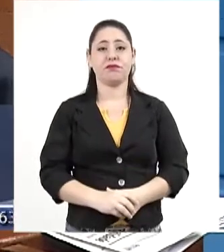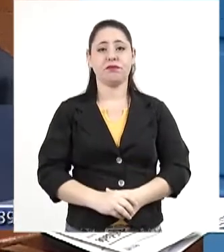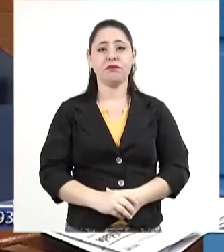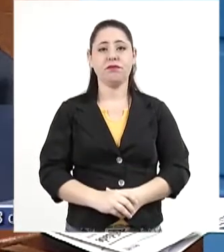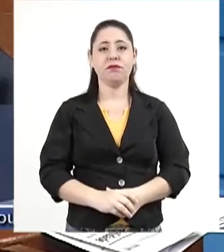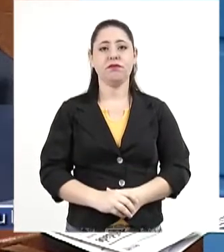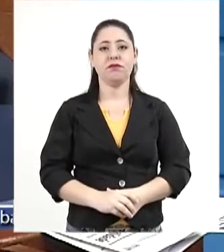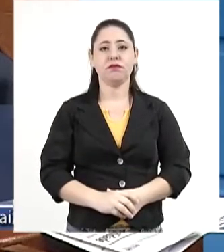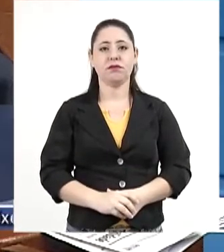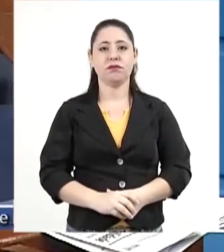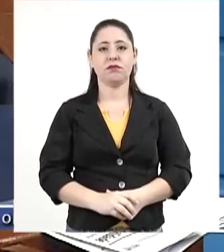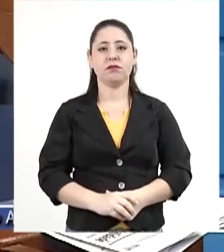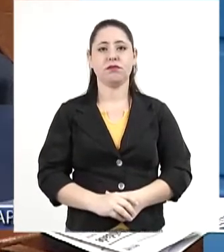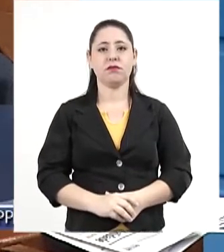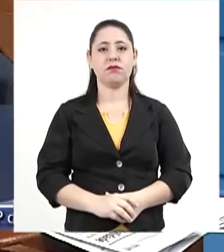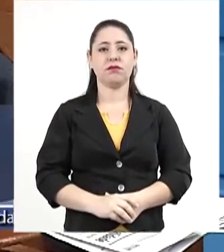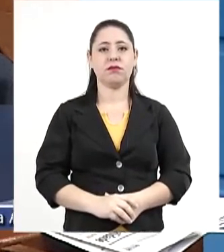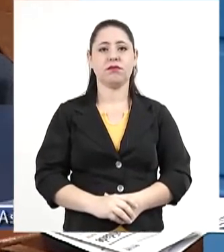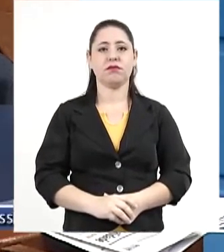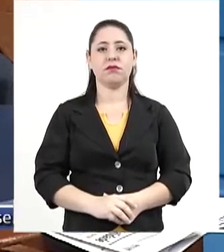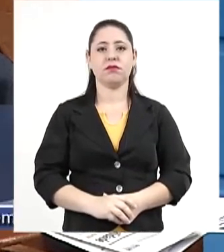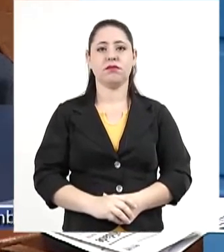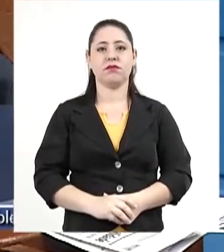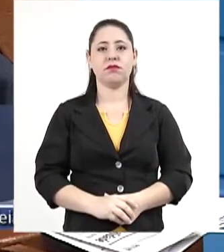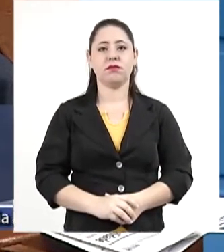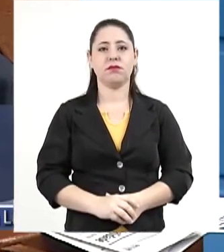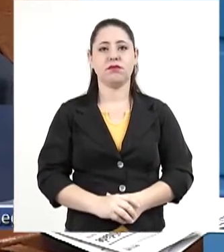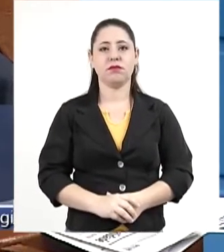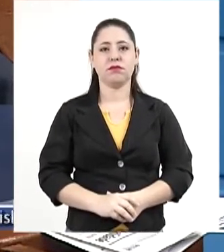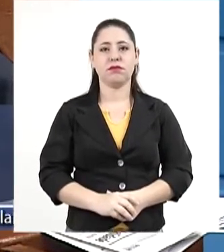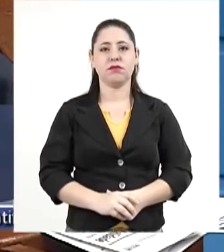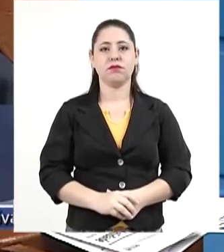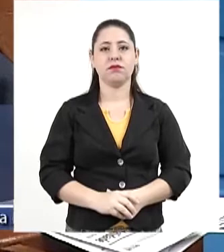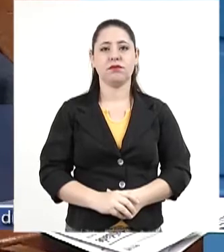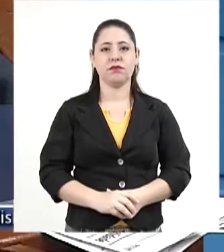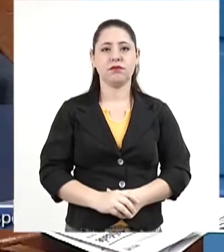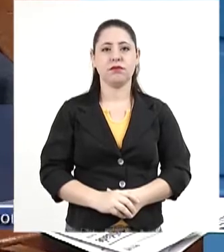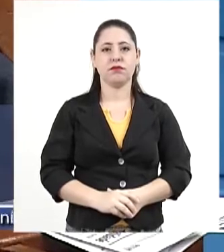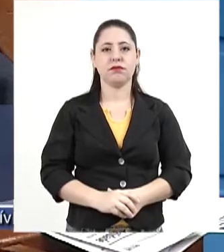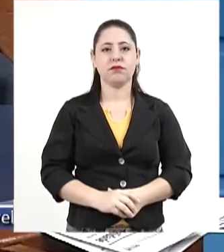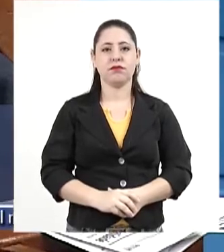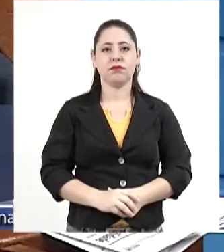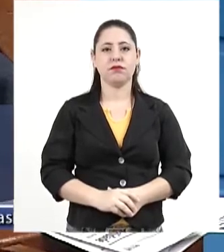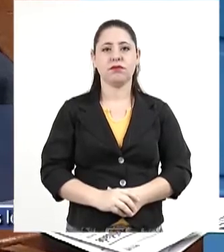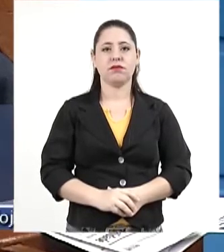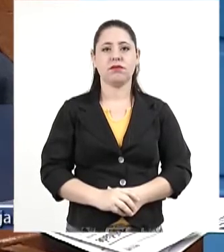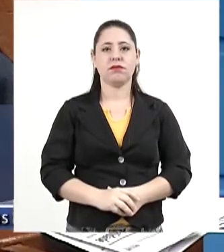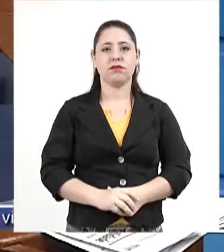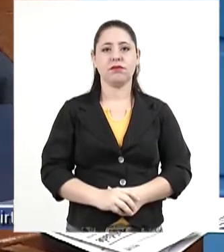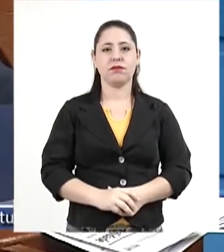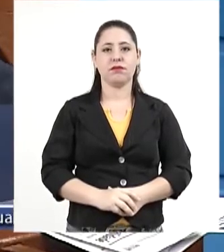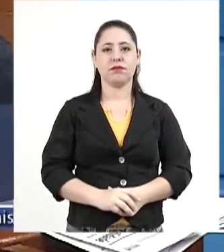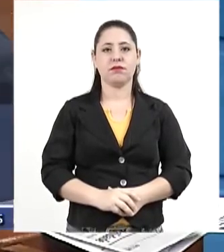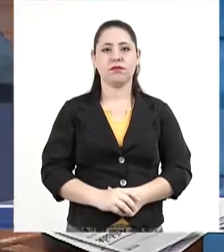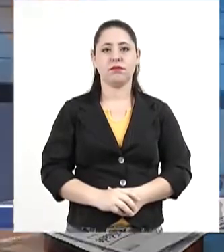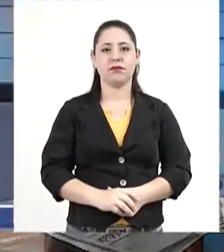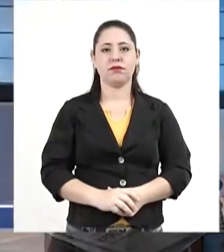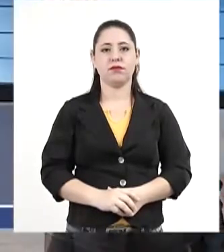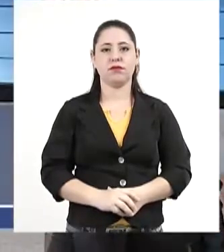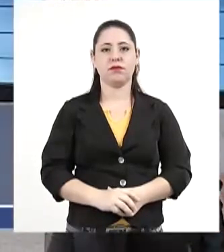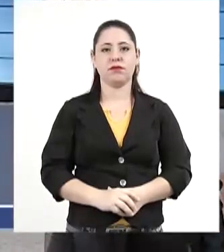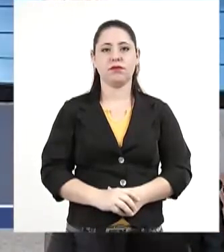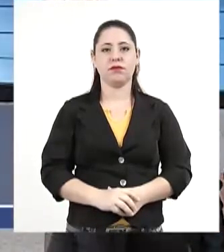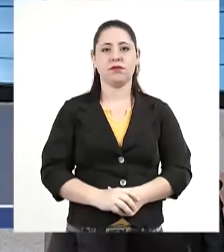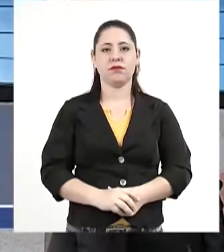que Mato Grosso do Sul ocupa o terceiro lugar no ranking de estado onde mais morrem mulheres no Brasil. É